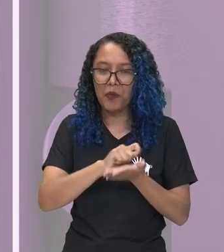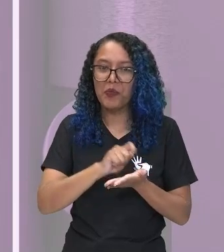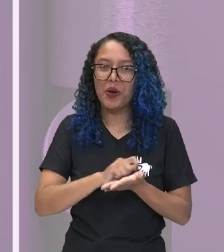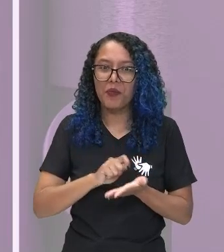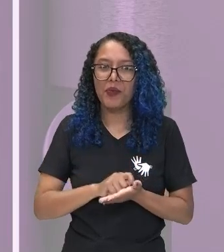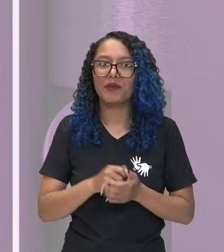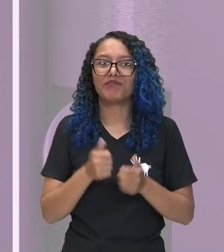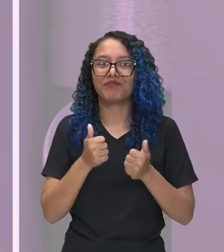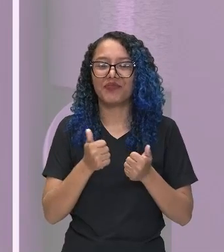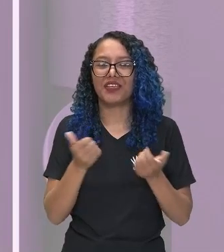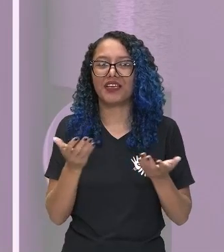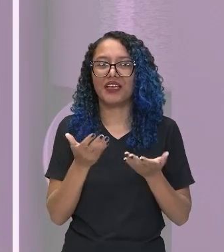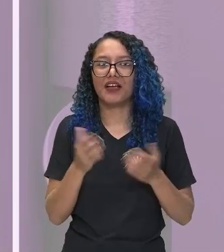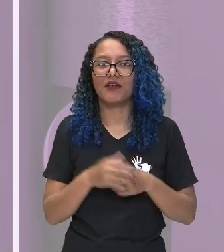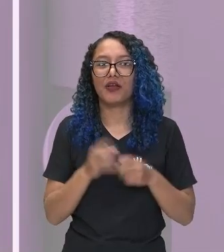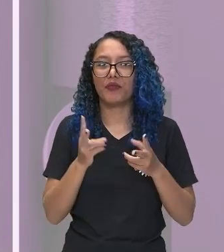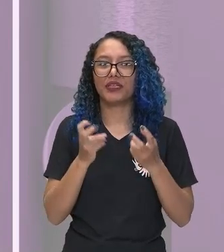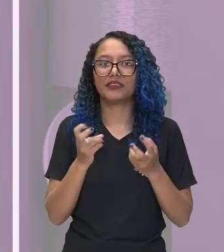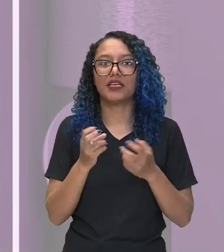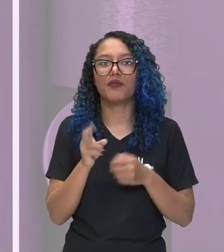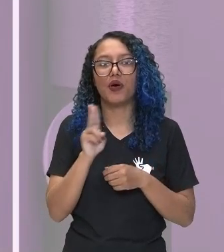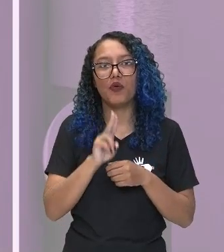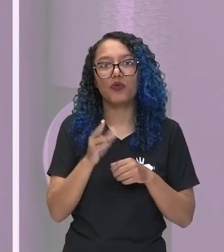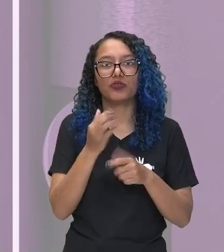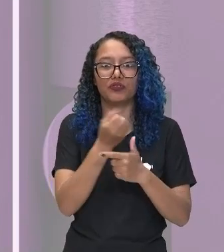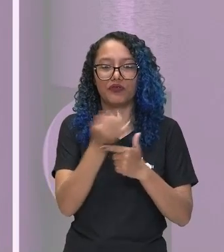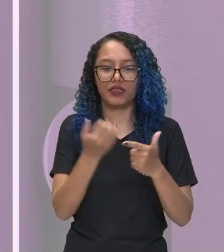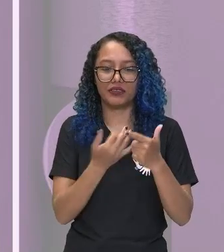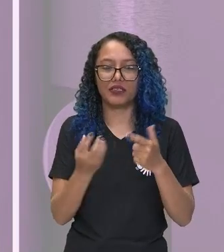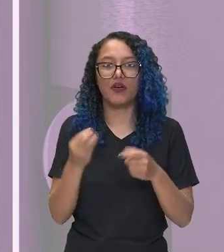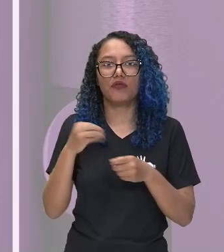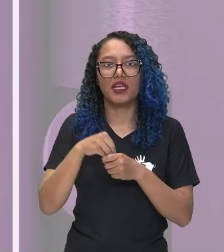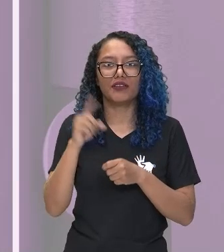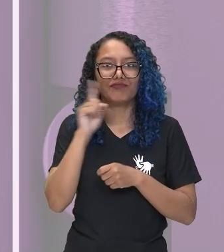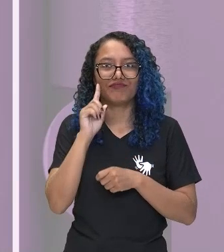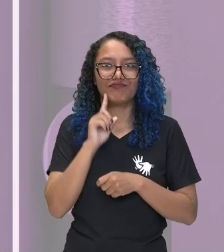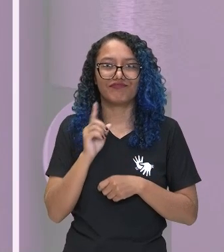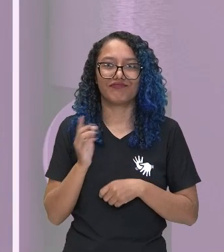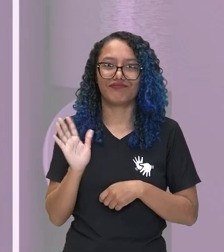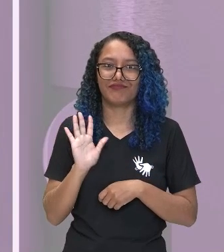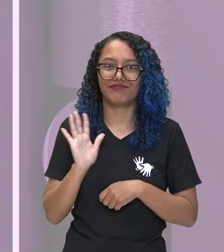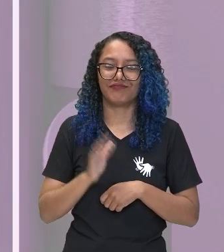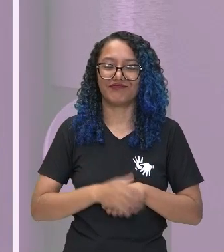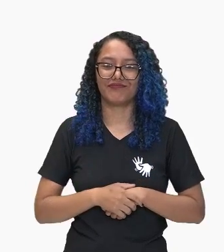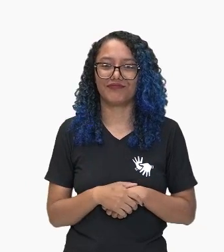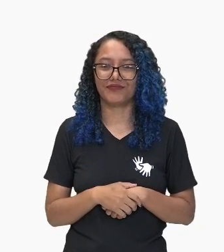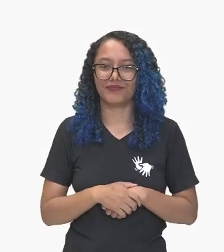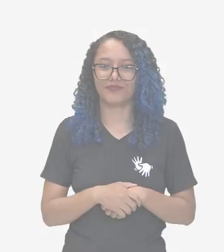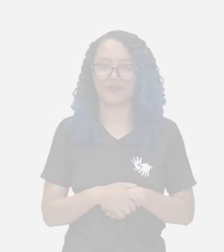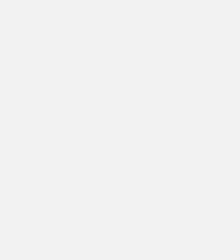anotações e que a partir de hoje percebam frações decimais no cotidiano. Até o próximo encontro.